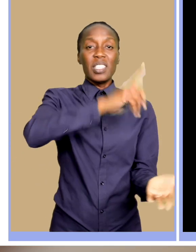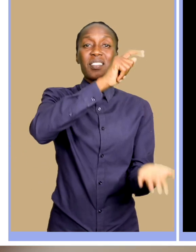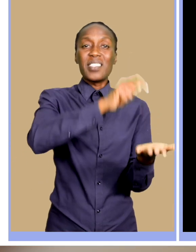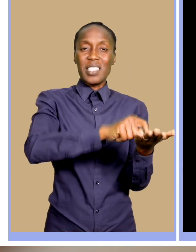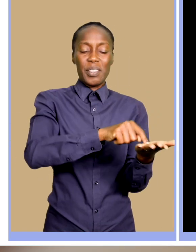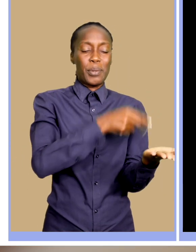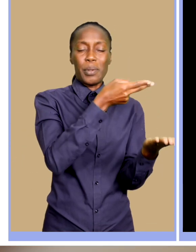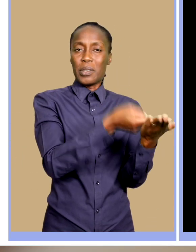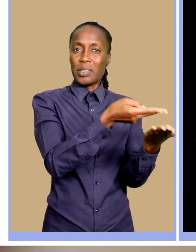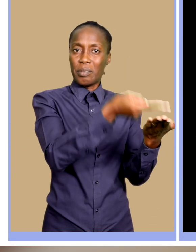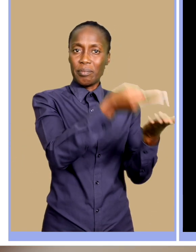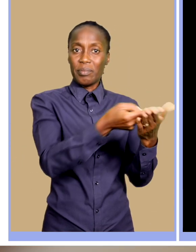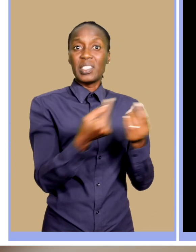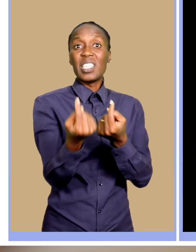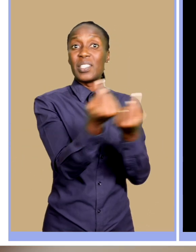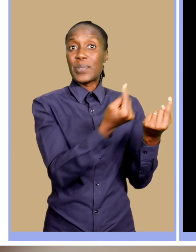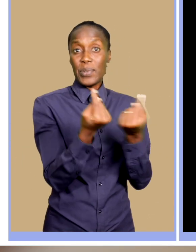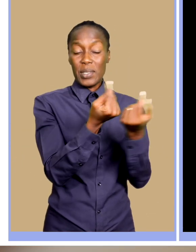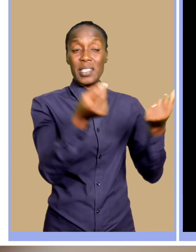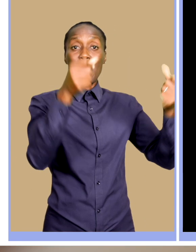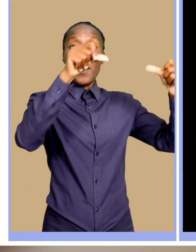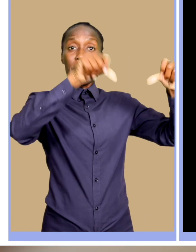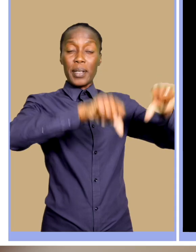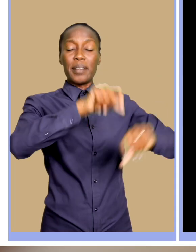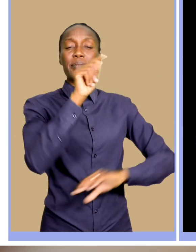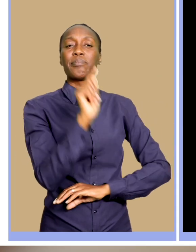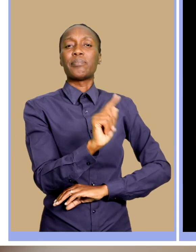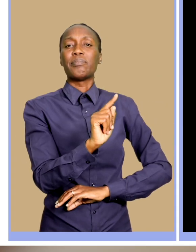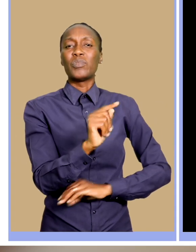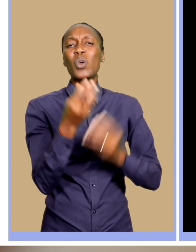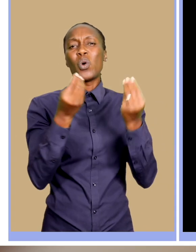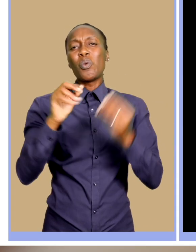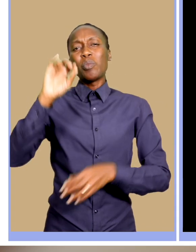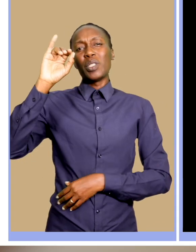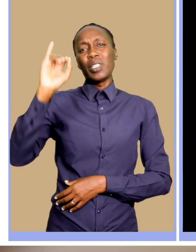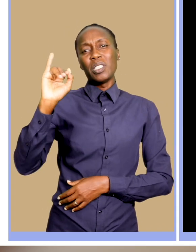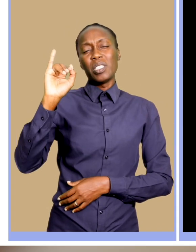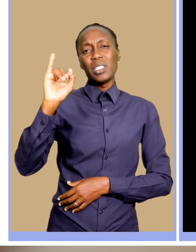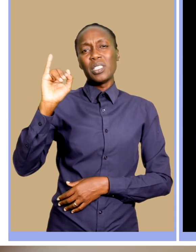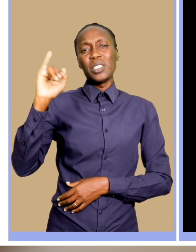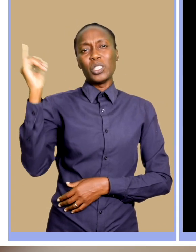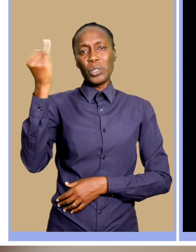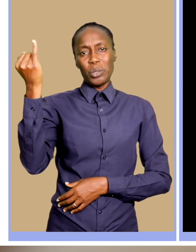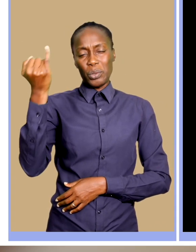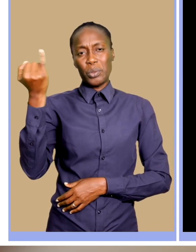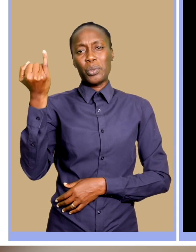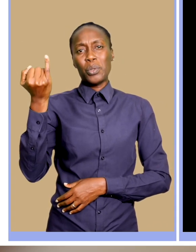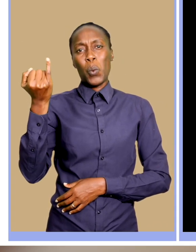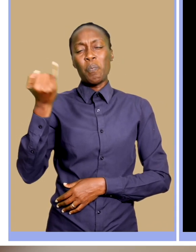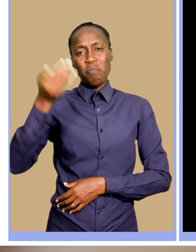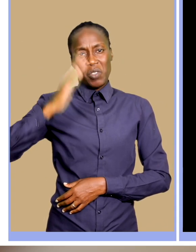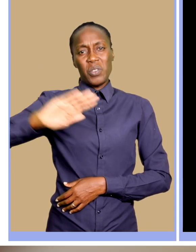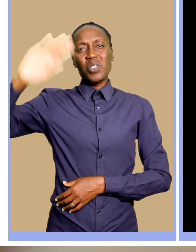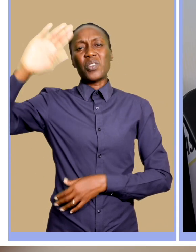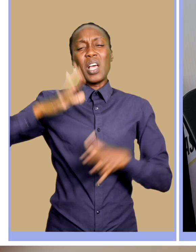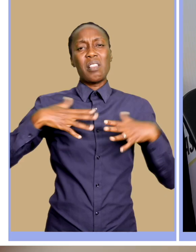o Instituto Nacional de Saúde tem trabalhado, por exemplo, nessa componente, a questão da saúde,